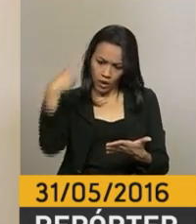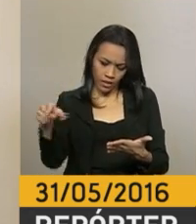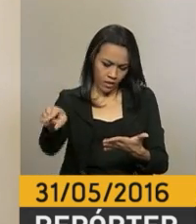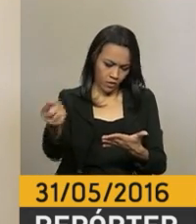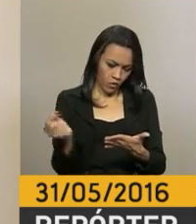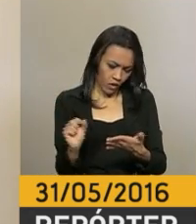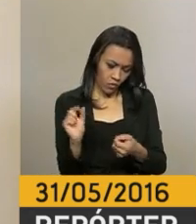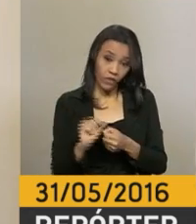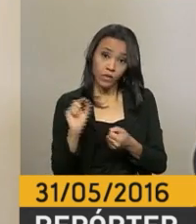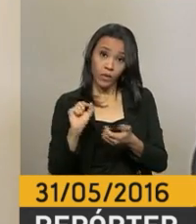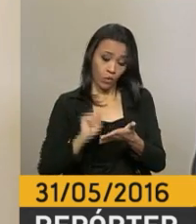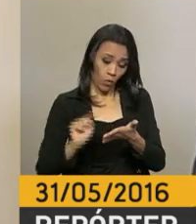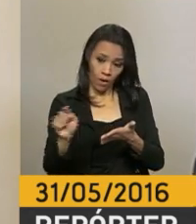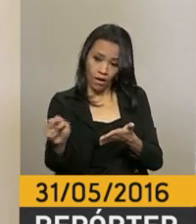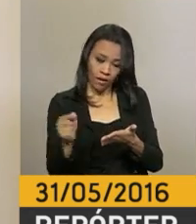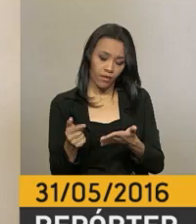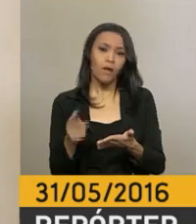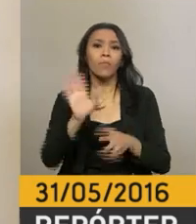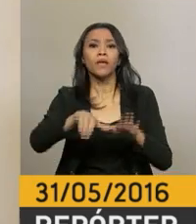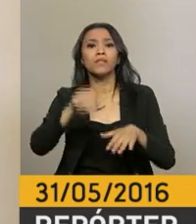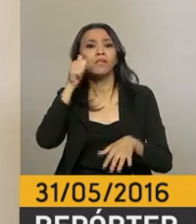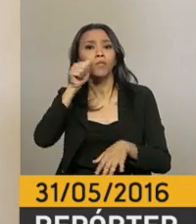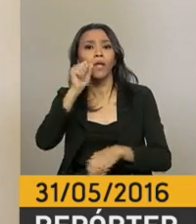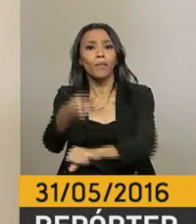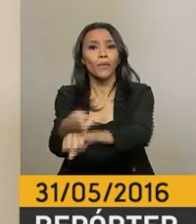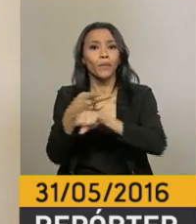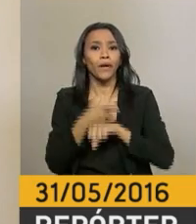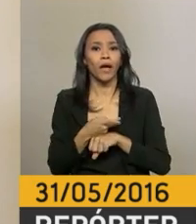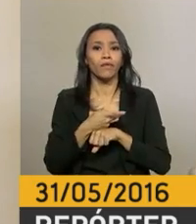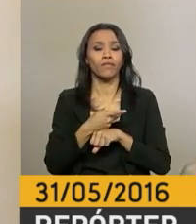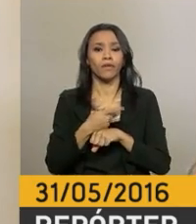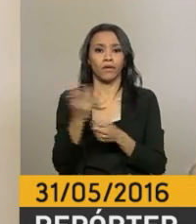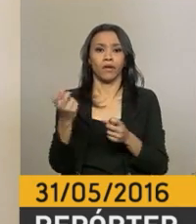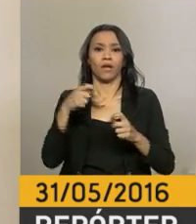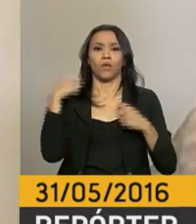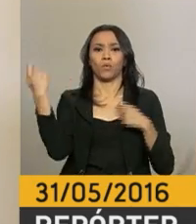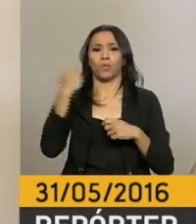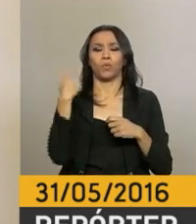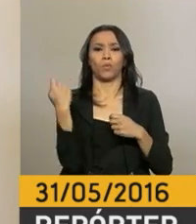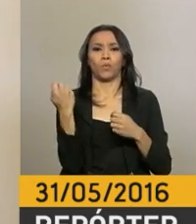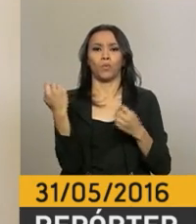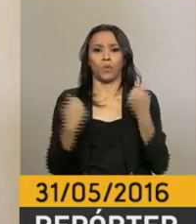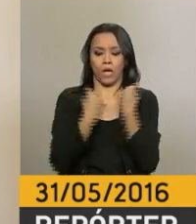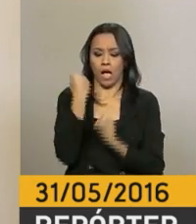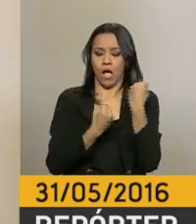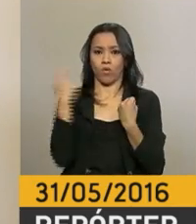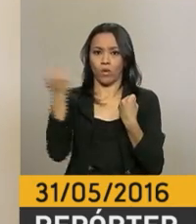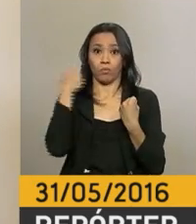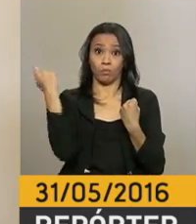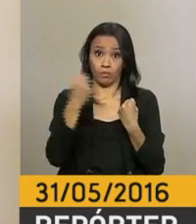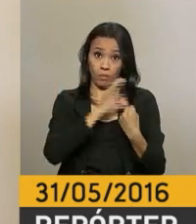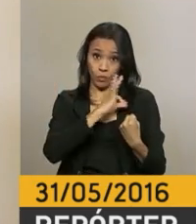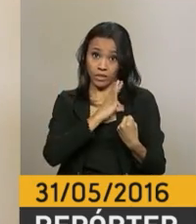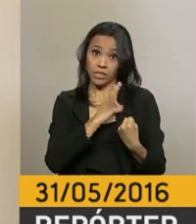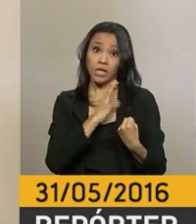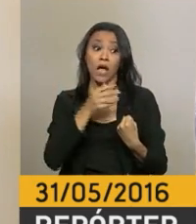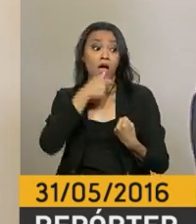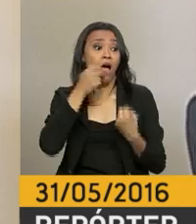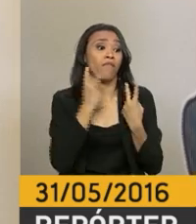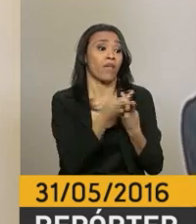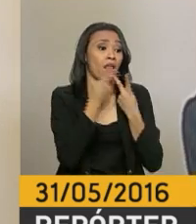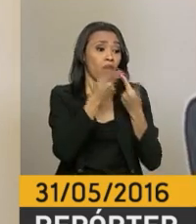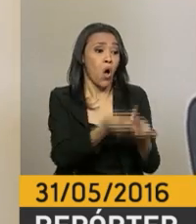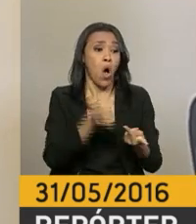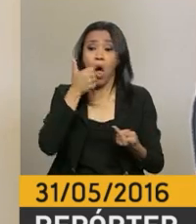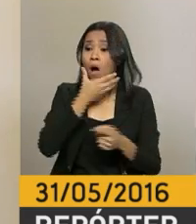várias vezes a vítima, a mulher, procurava a viatura, dizia que estava sendo seguida pelo ex-marido, e nós não tínhamos